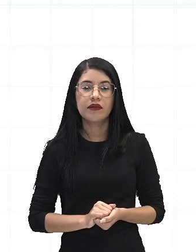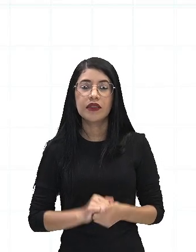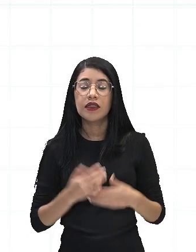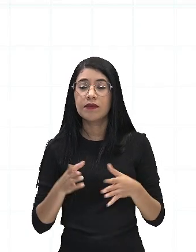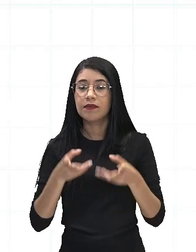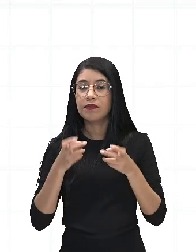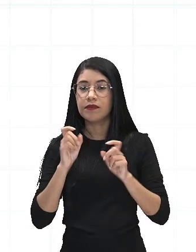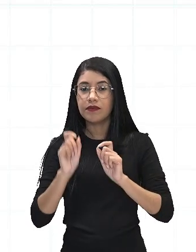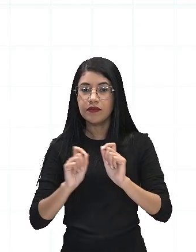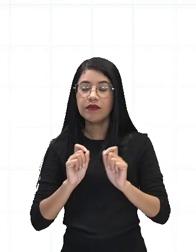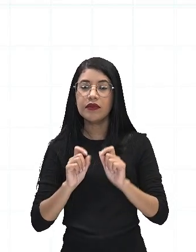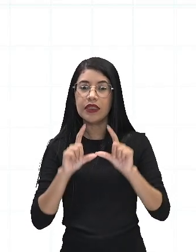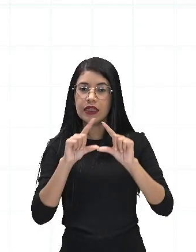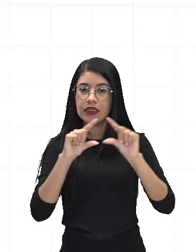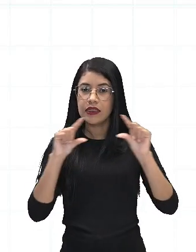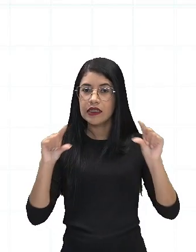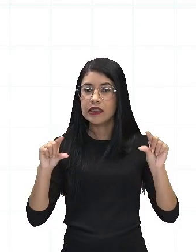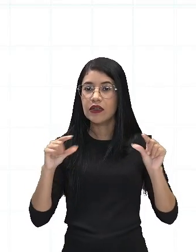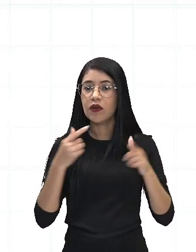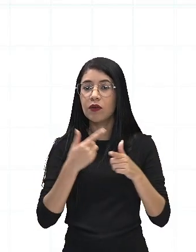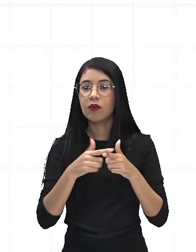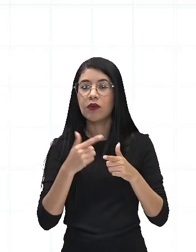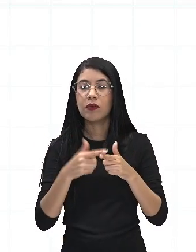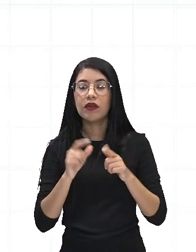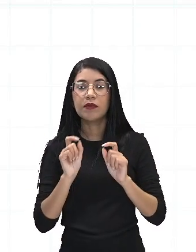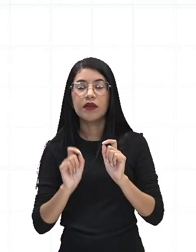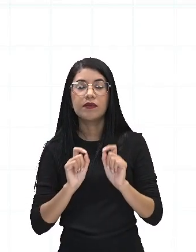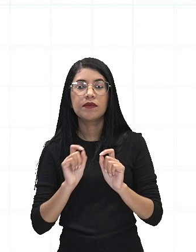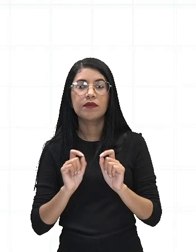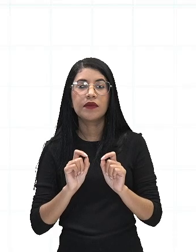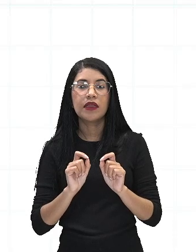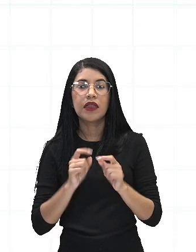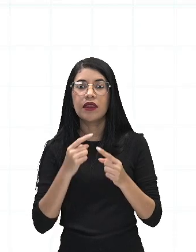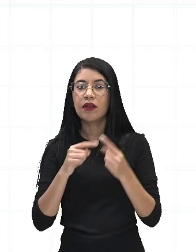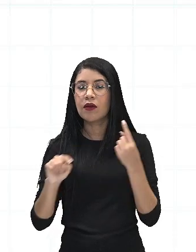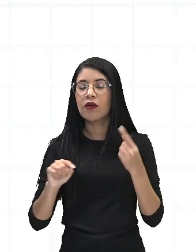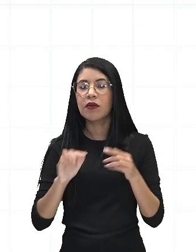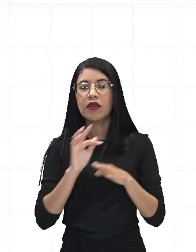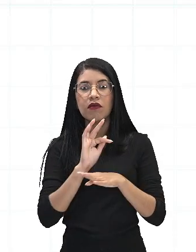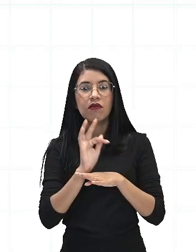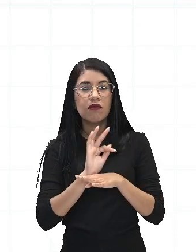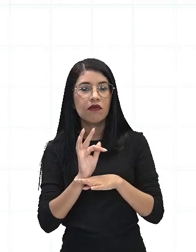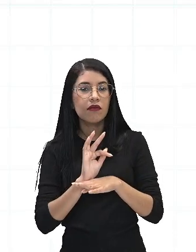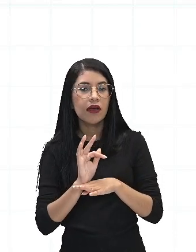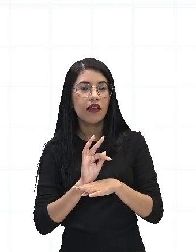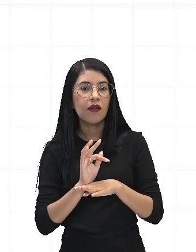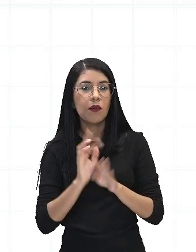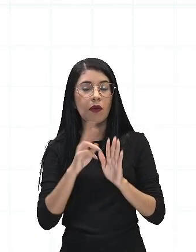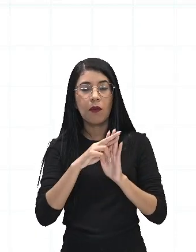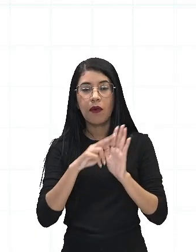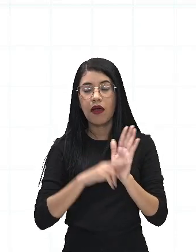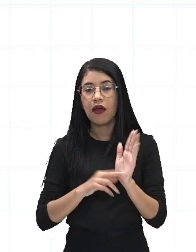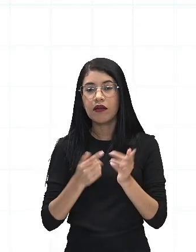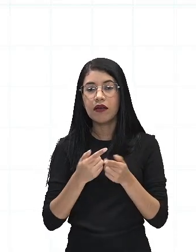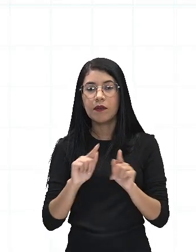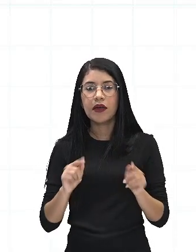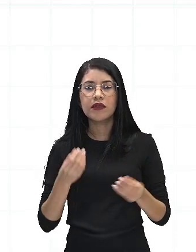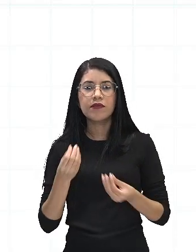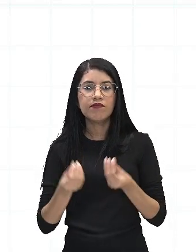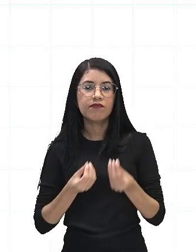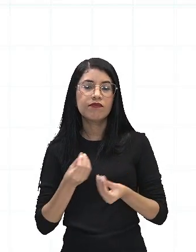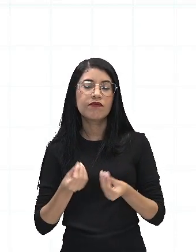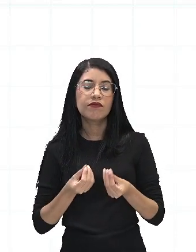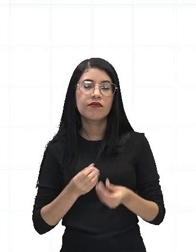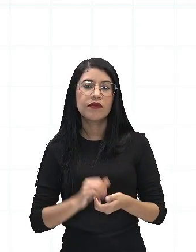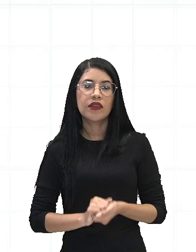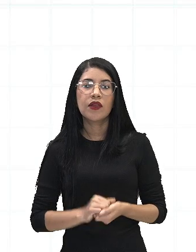aqui nesse trecho nós temos um problema com relação à norma padrão. Vamos observar como isso funciona, ou seja,